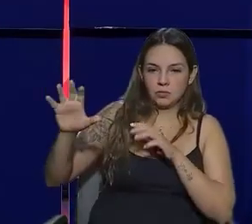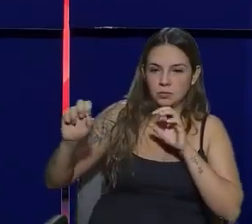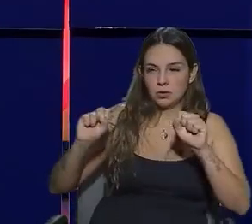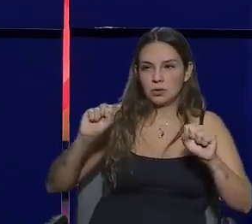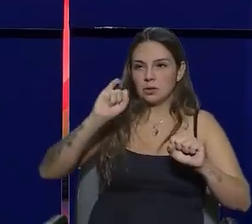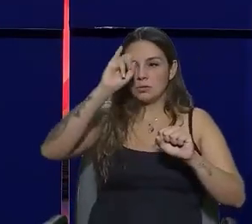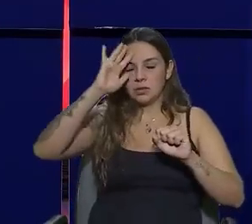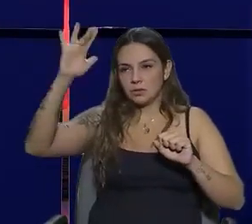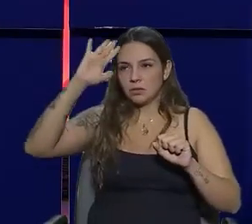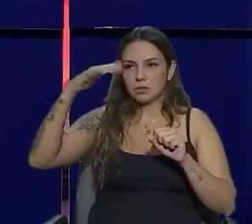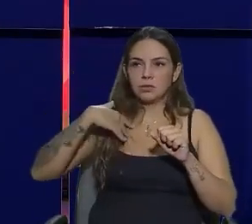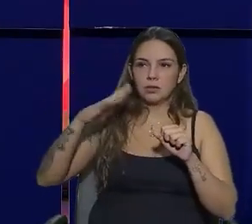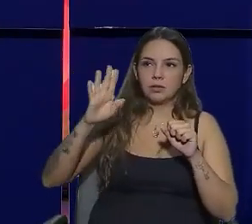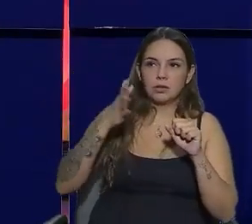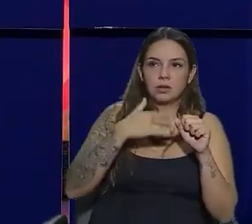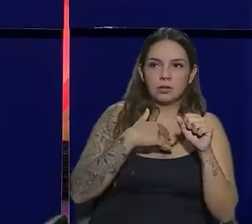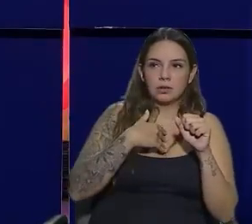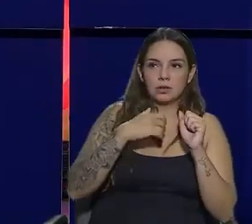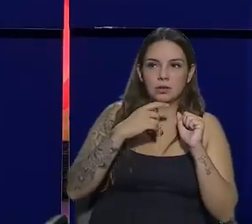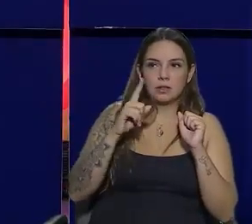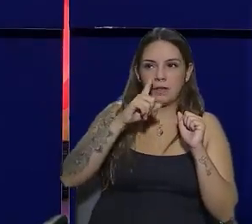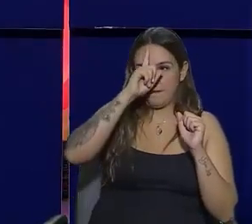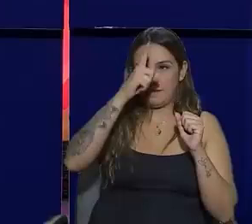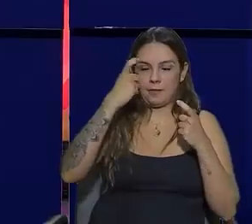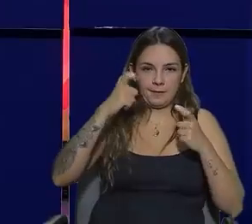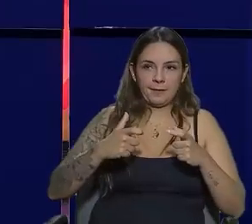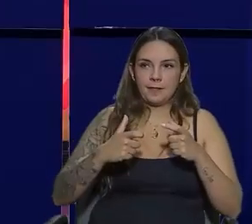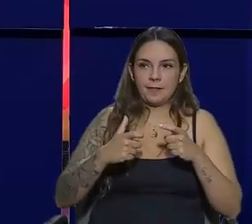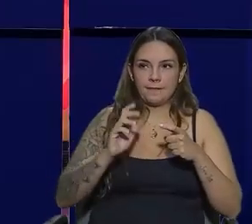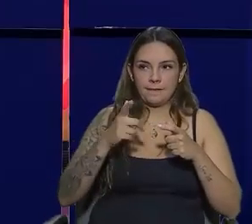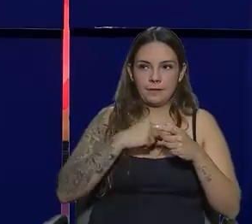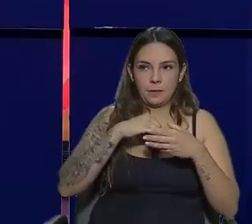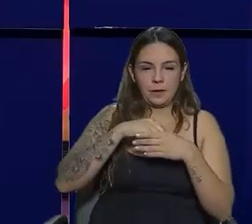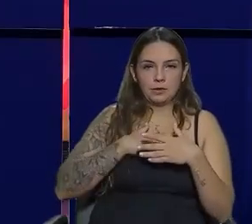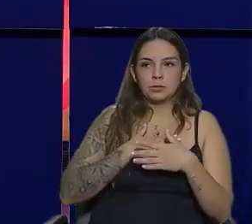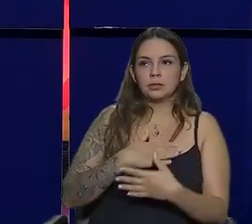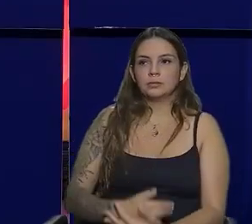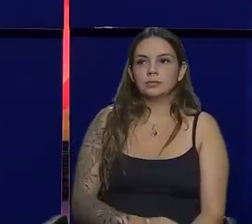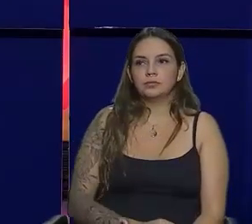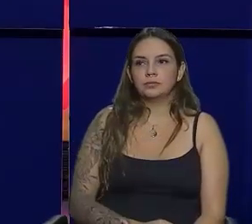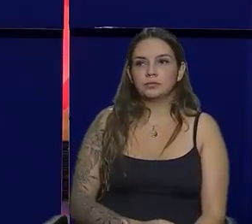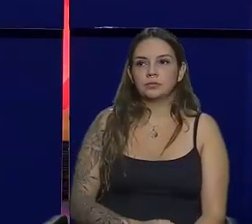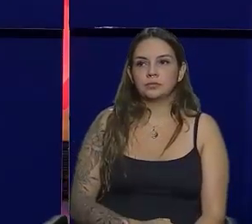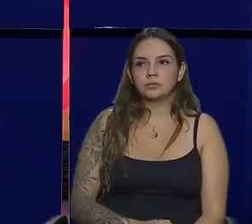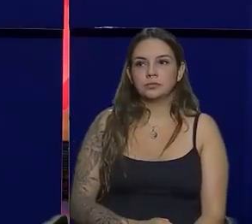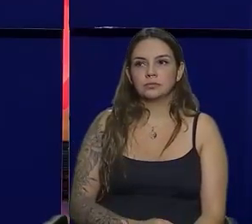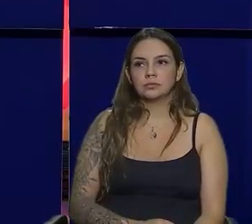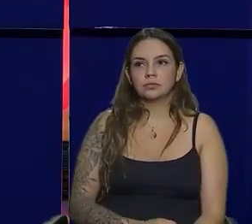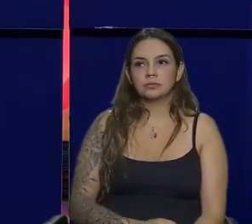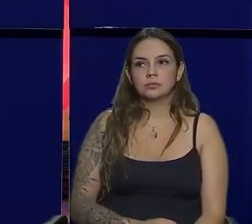buscar imaginativamente, eu vou acolher aquilo que é a minha raiz. Eu não vou inventar um lugar. Esse lugar já está em mim, né? Já faz parte, já me